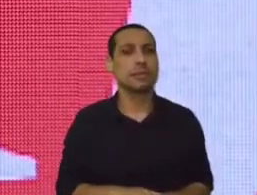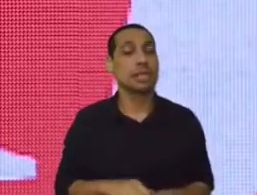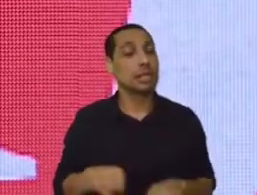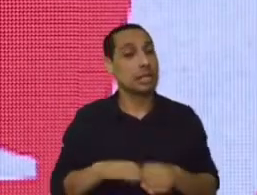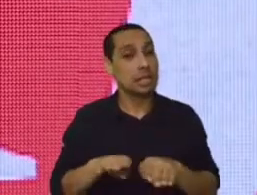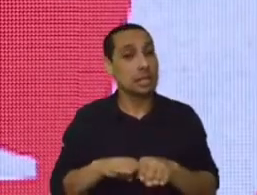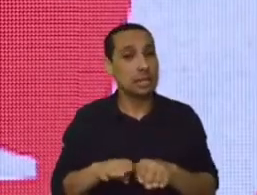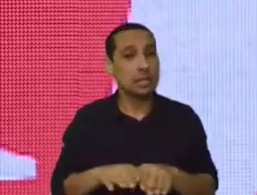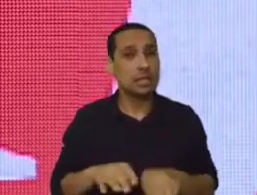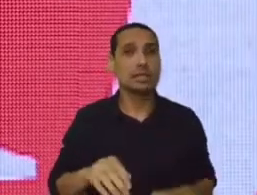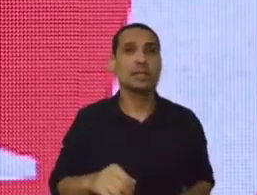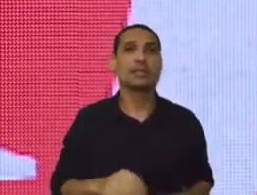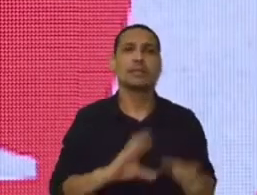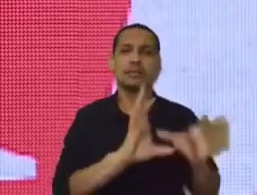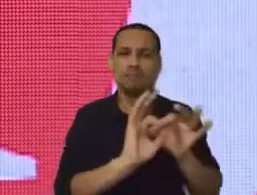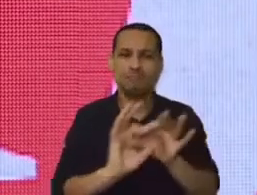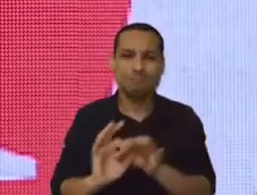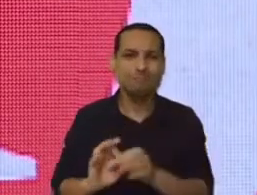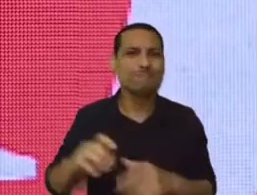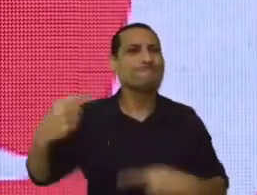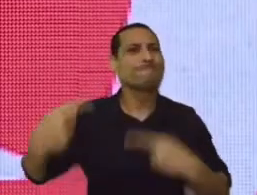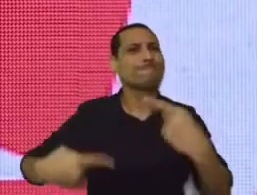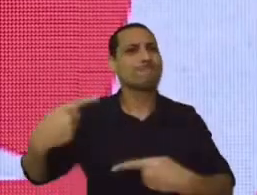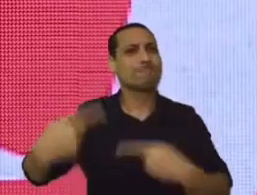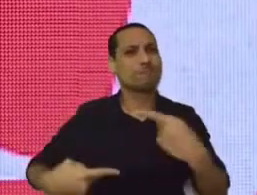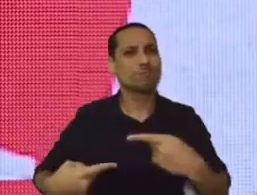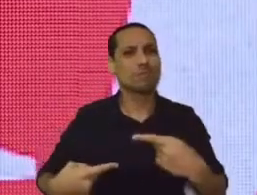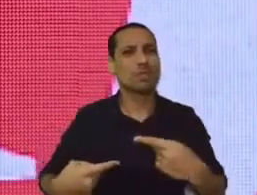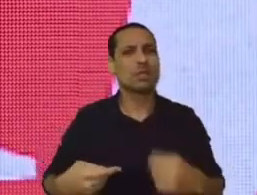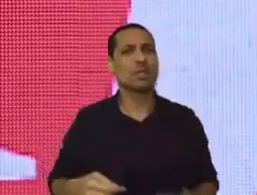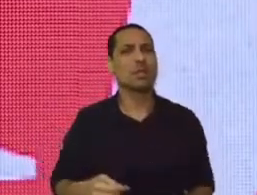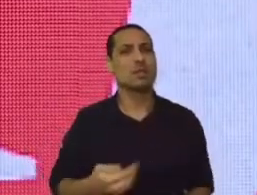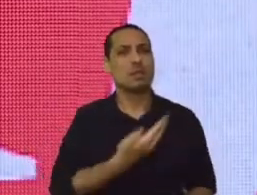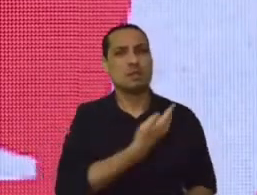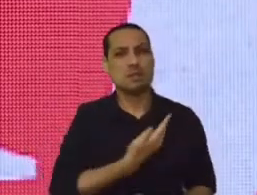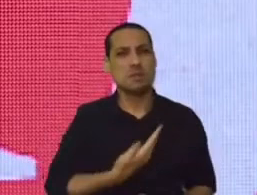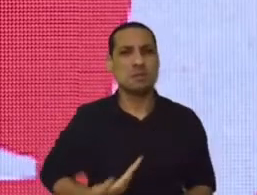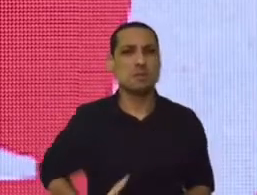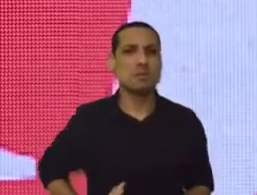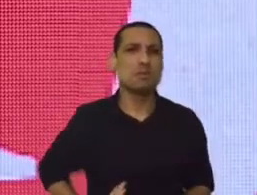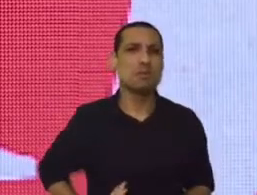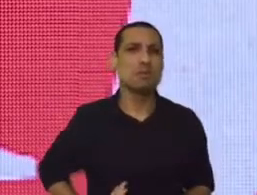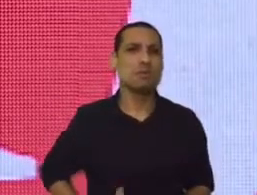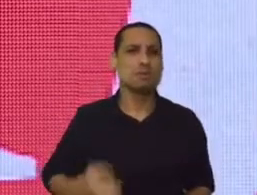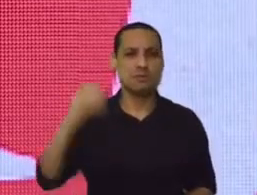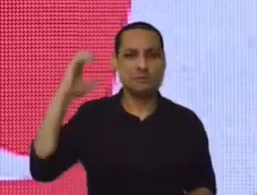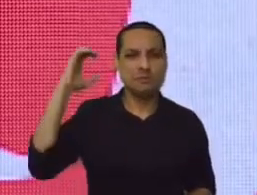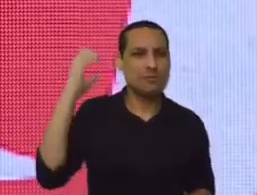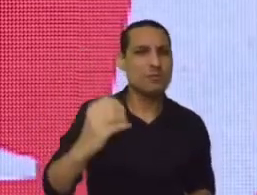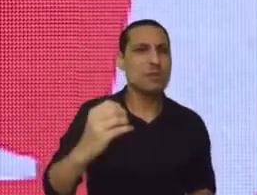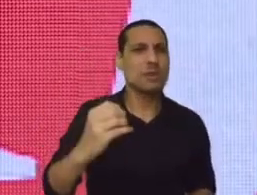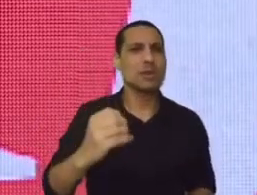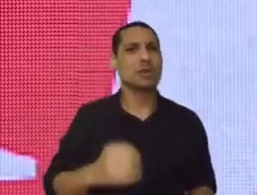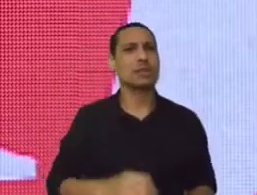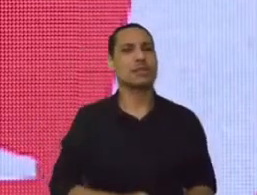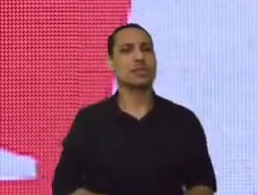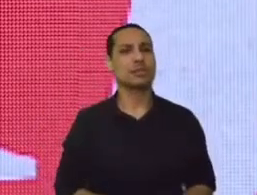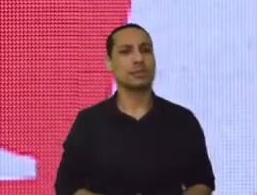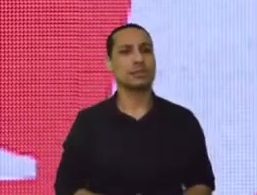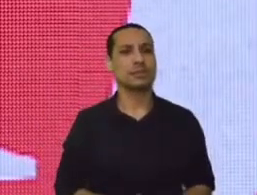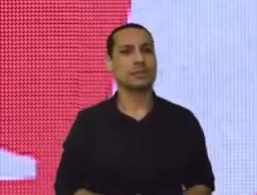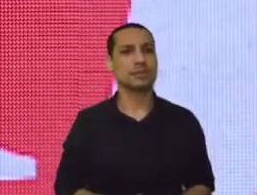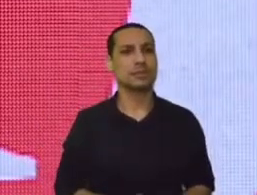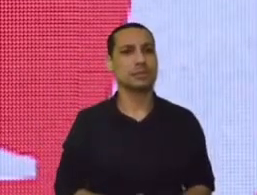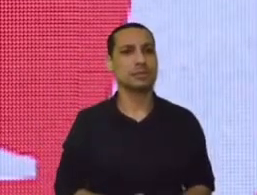governo negacionista, genocida, as mortes, né? Perdemos mais de 600 mil companheiros e companheiras, né,